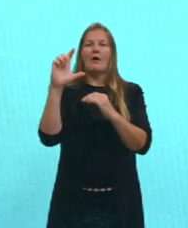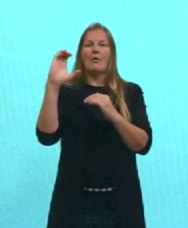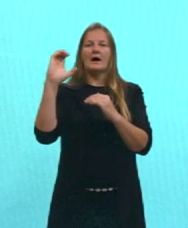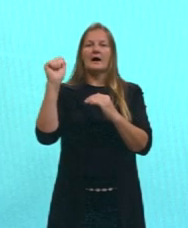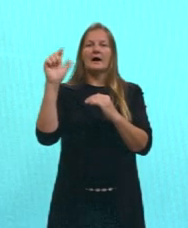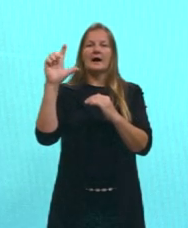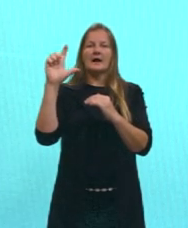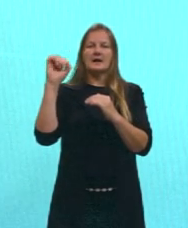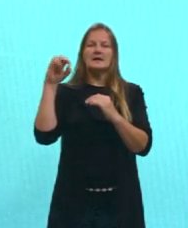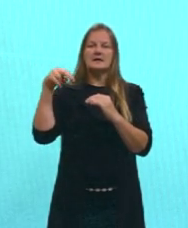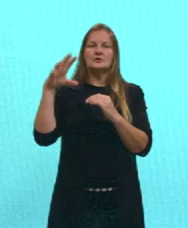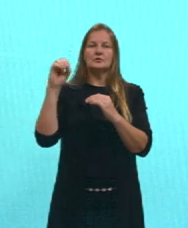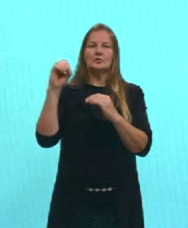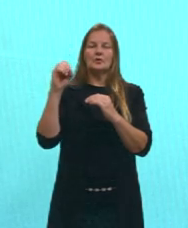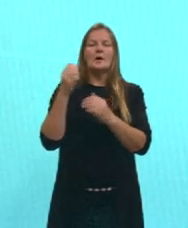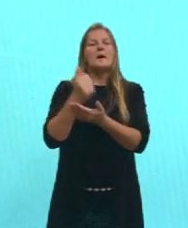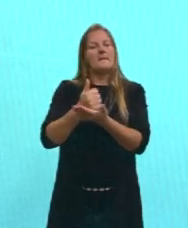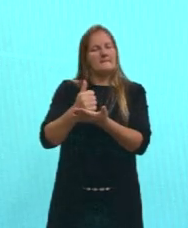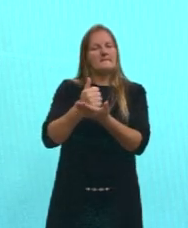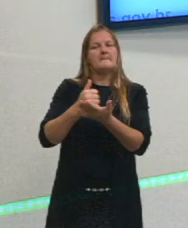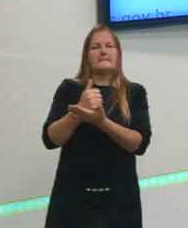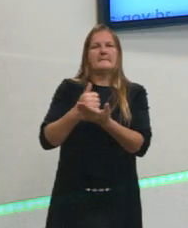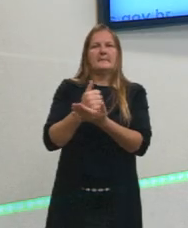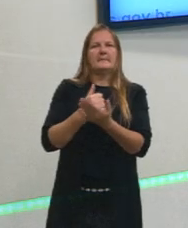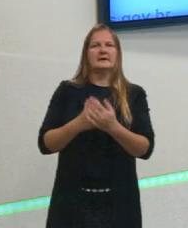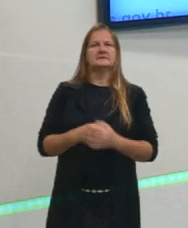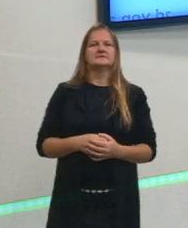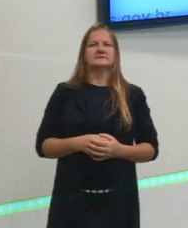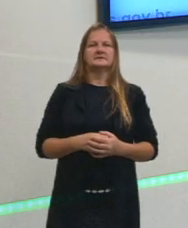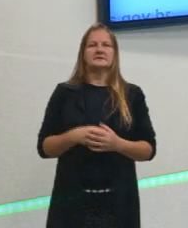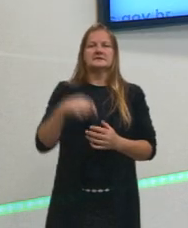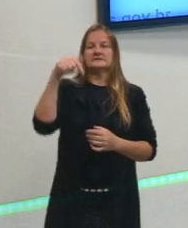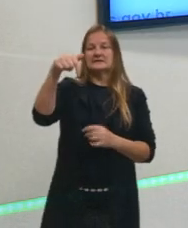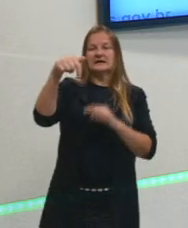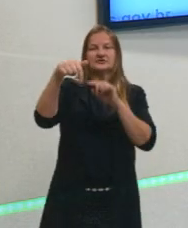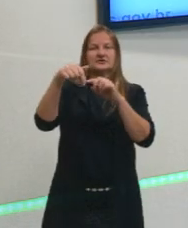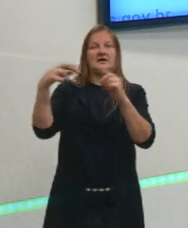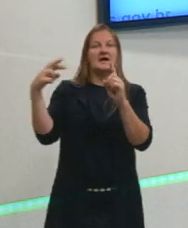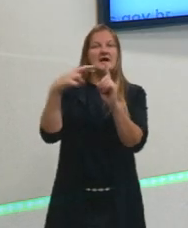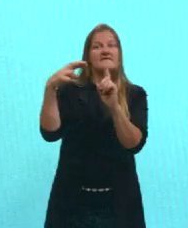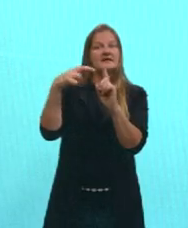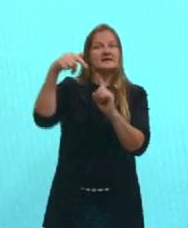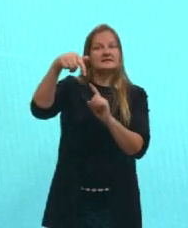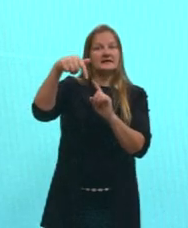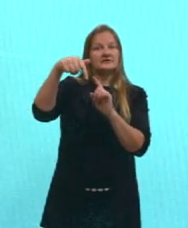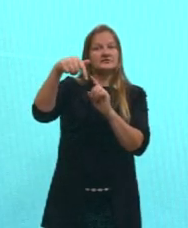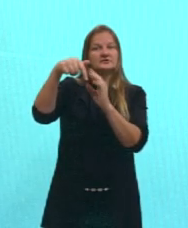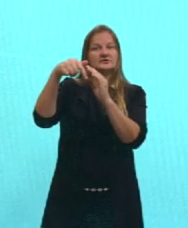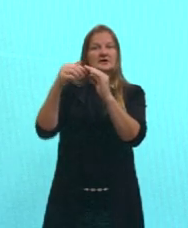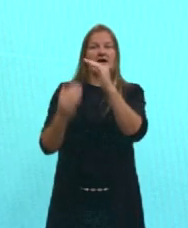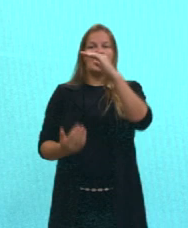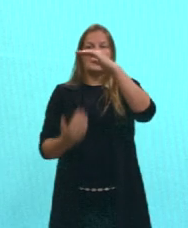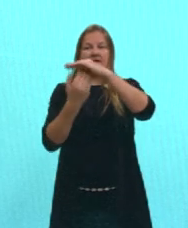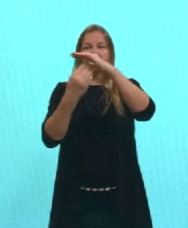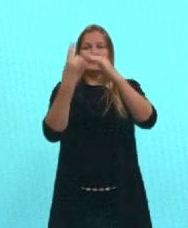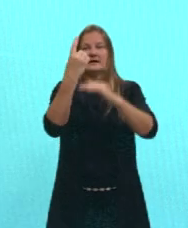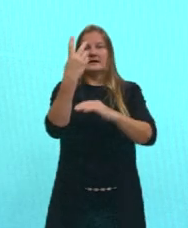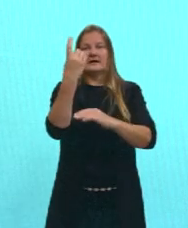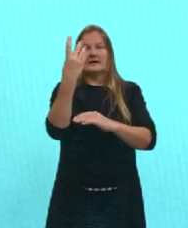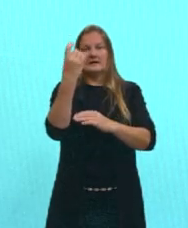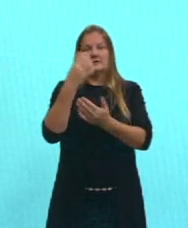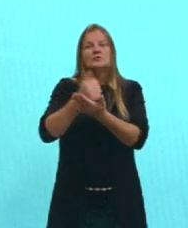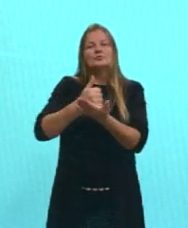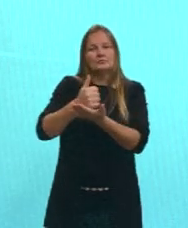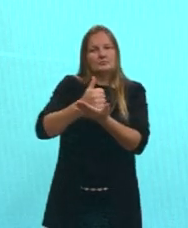Então nós vamos ter as bases tá superior às 7:00 não é de 7 a 14 eu tenho